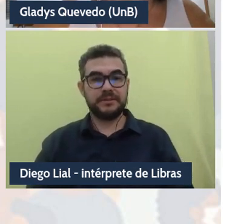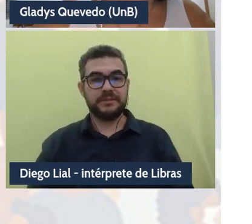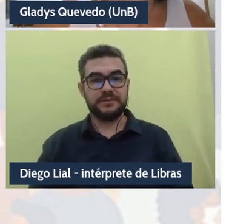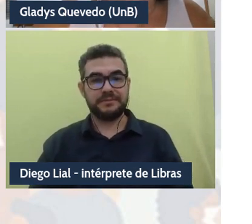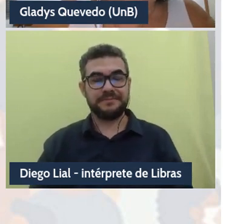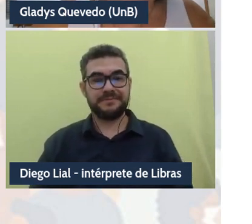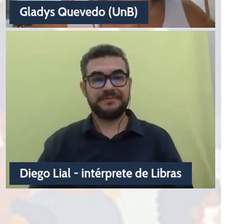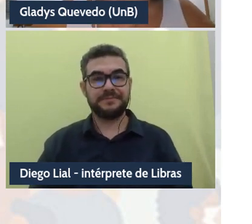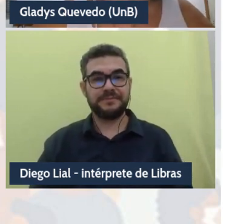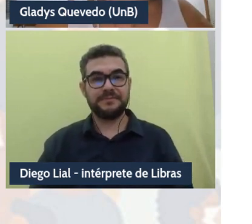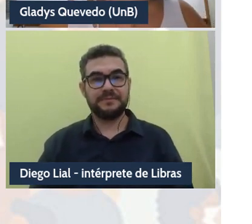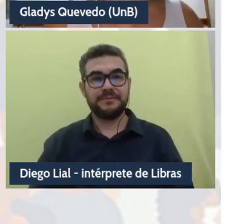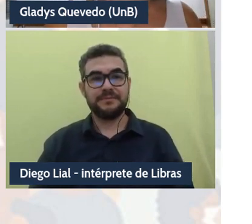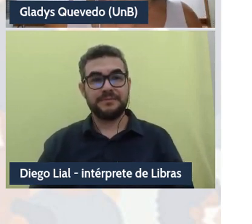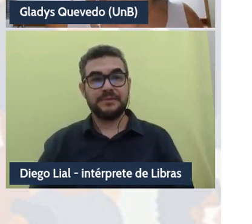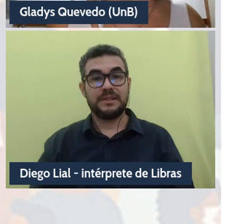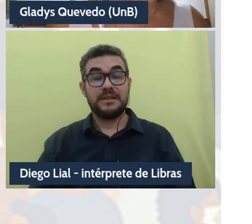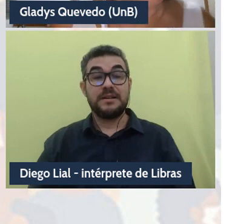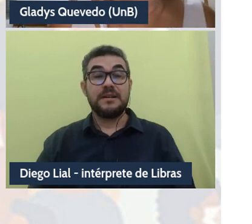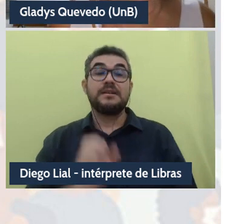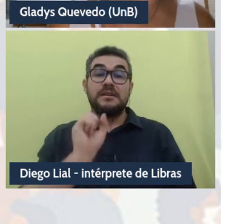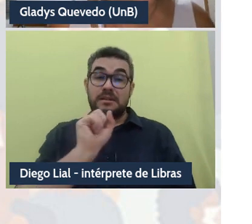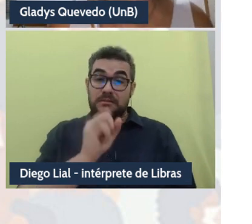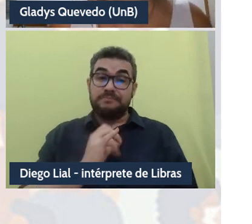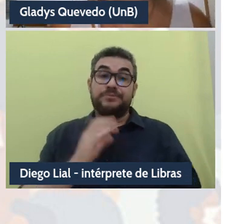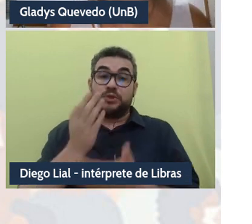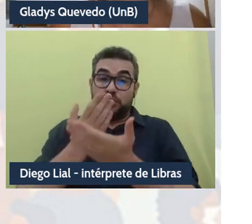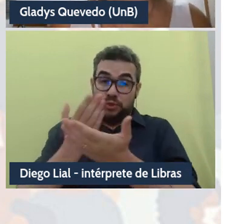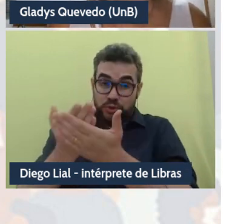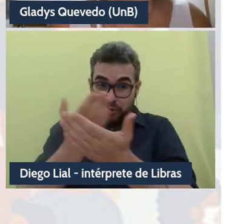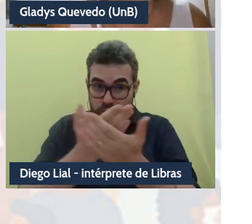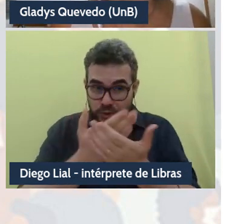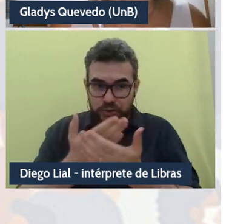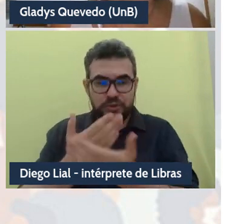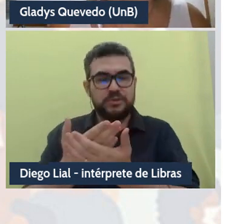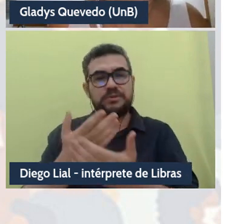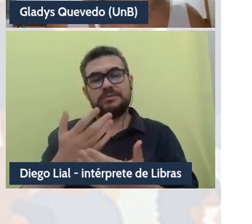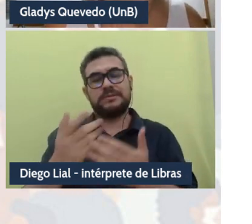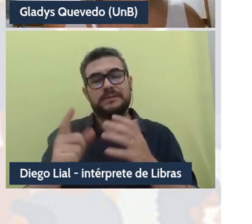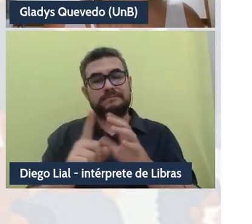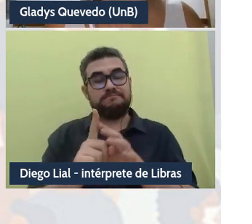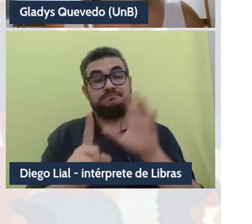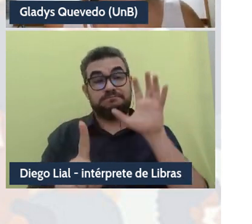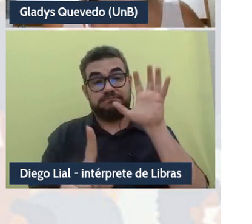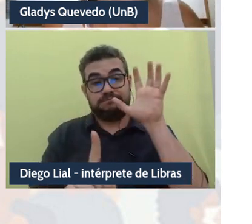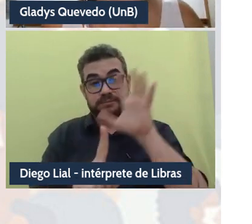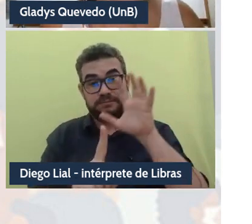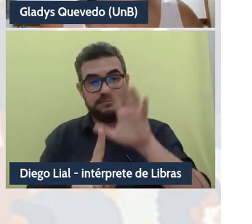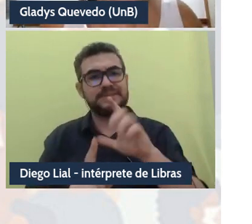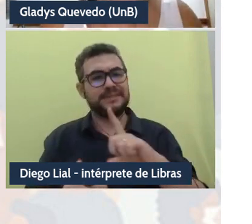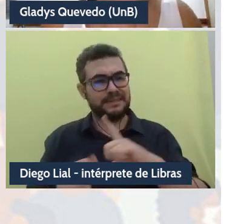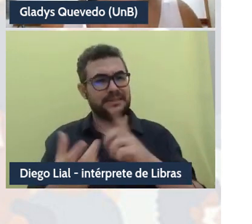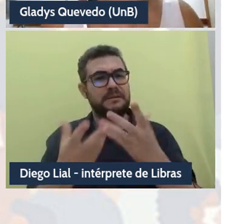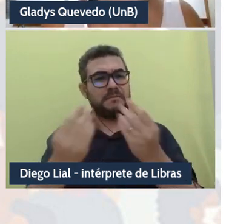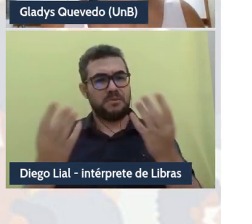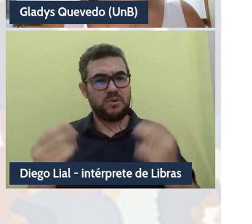Quando a gente estuda impacto, né? Existe muita literatura nessa área para a gente estudar